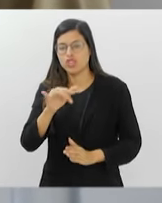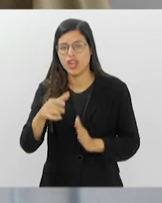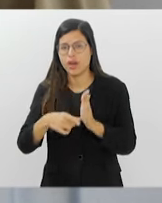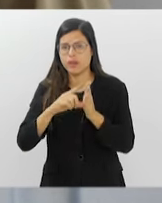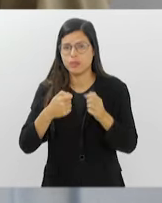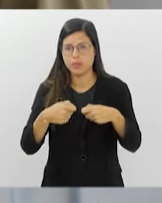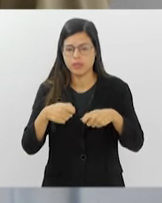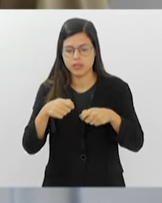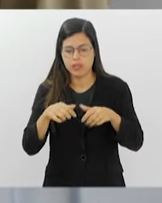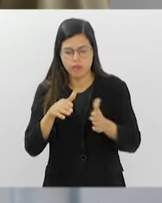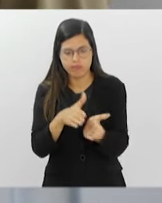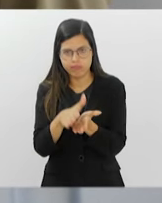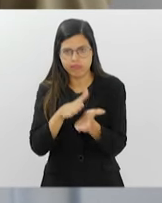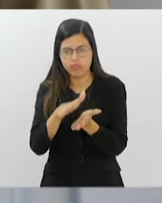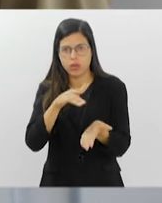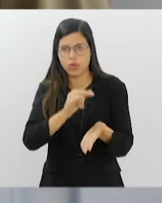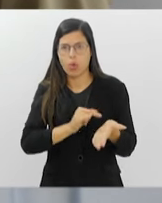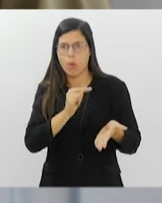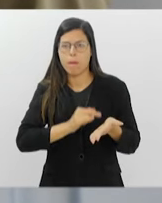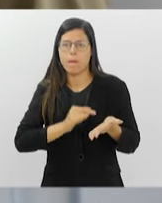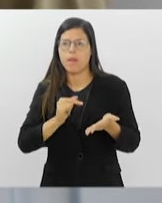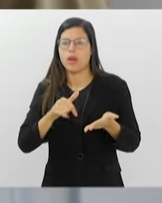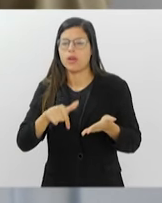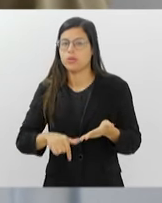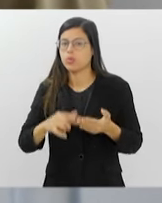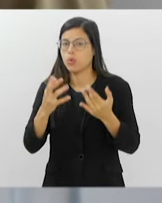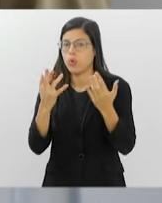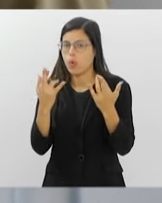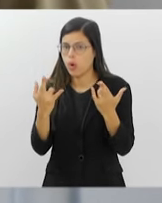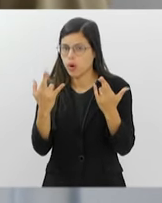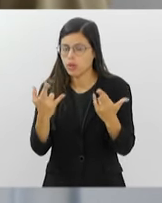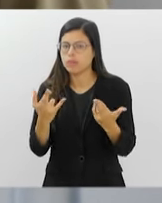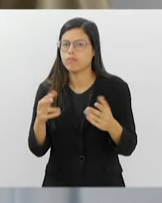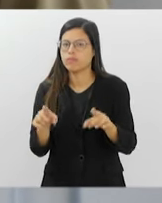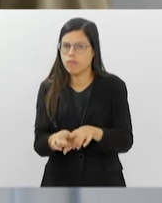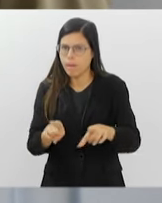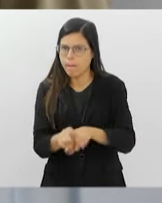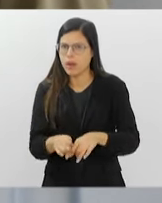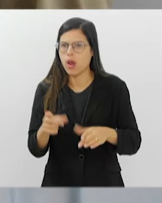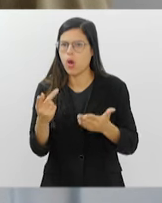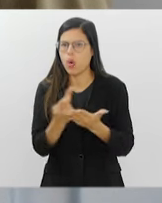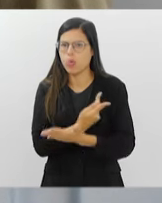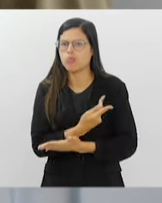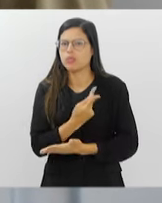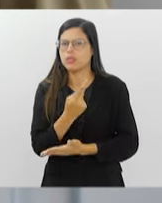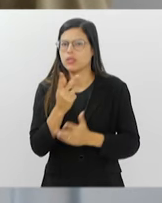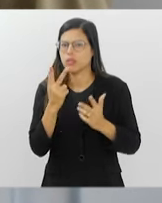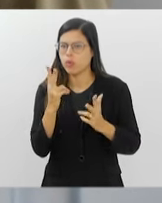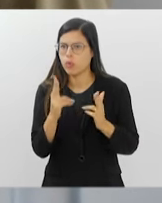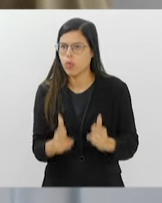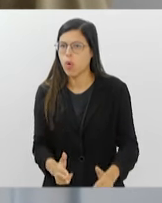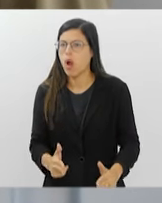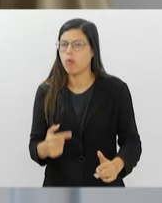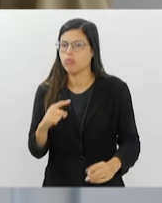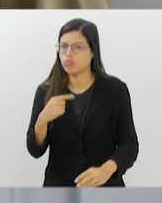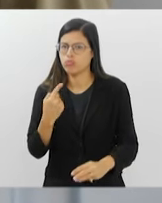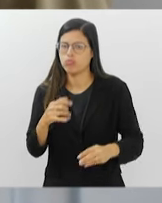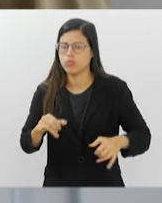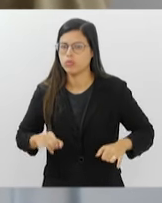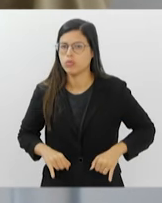rio há do anos atrás aconteceu a mesma coisa E mais uma vez sofremos com a